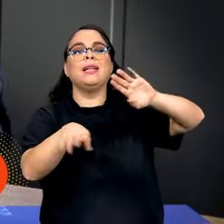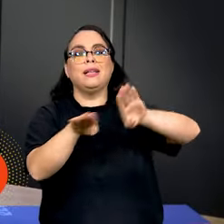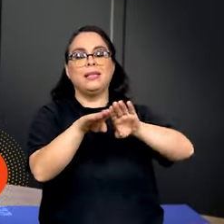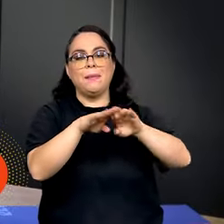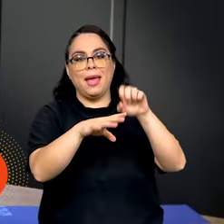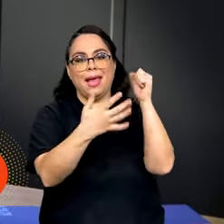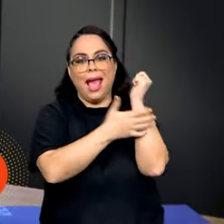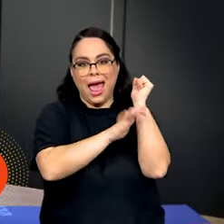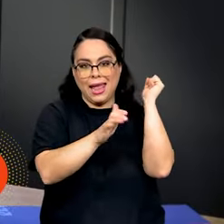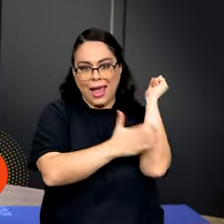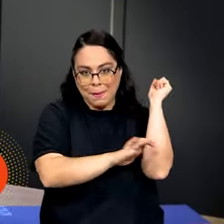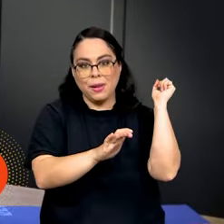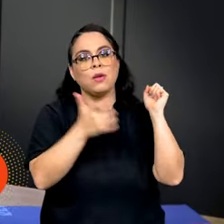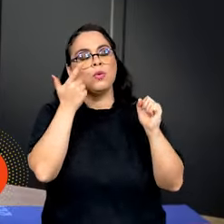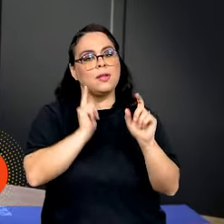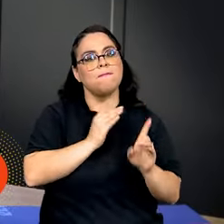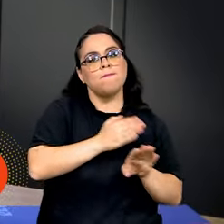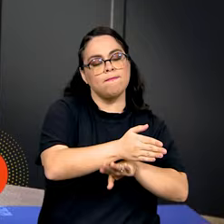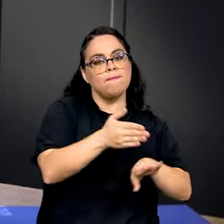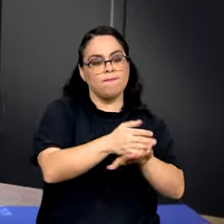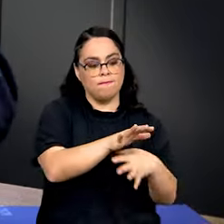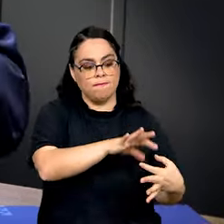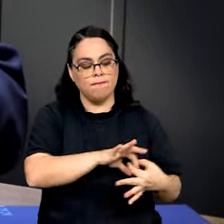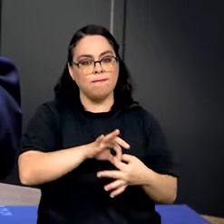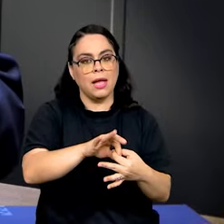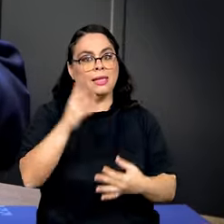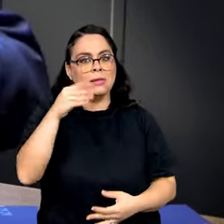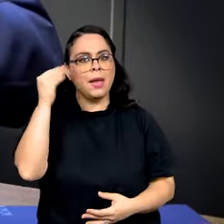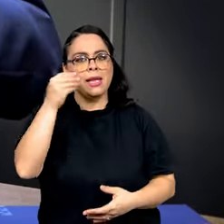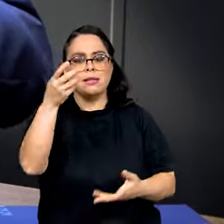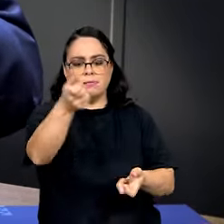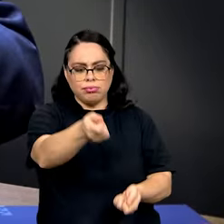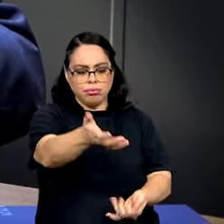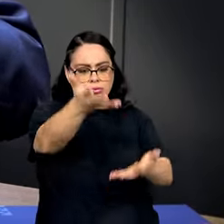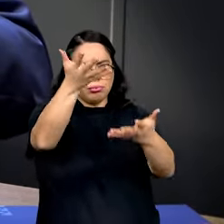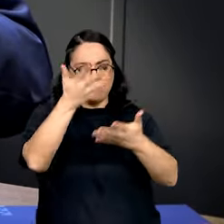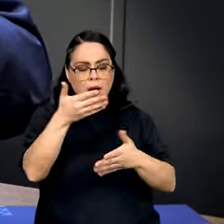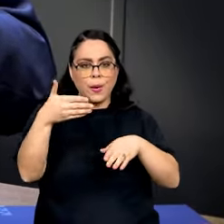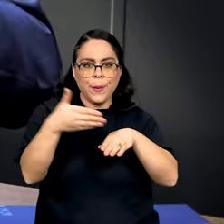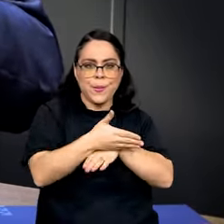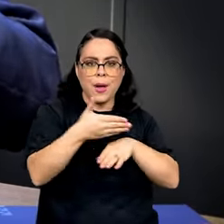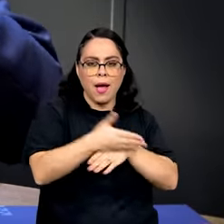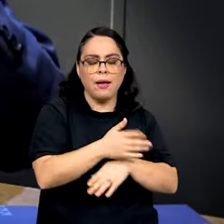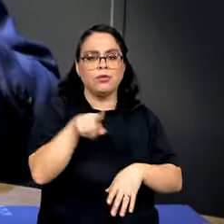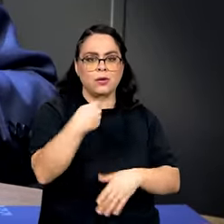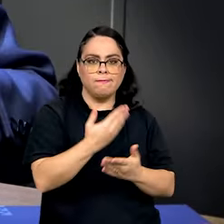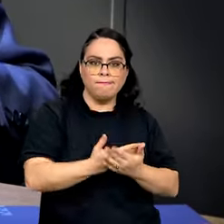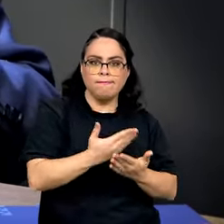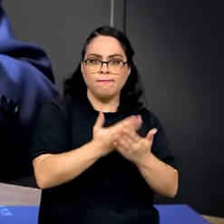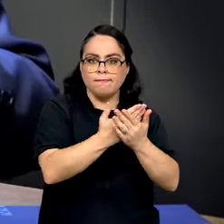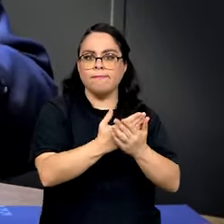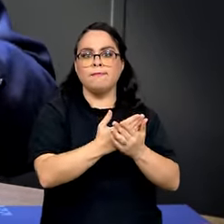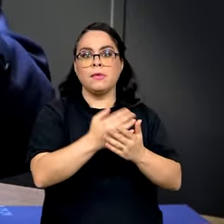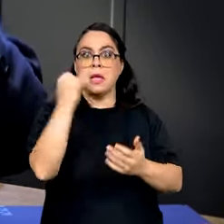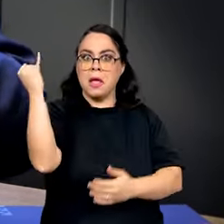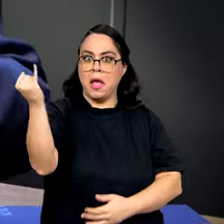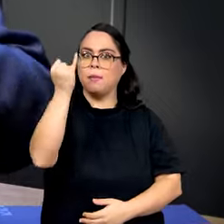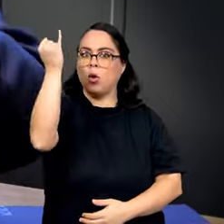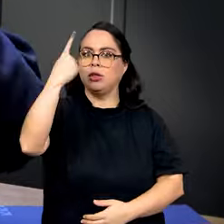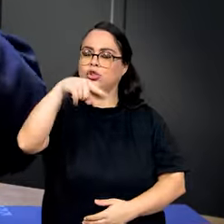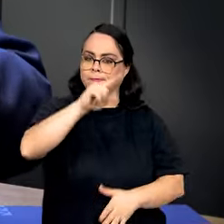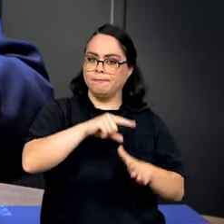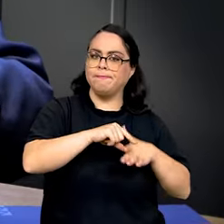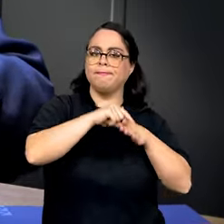para participar dessa aliança a experiência acumulada que eh contribuiu com estudos eh